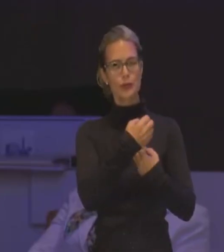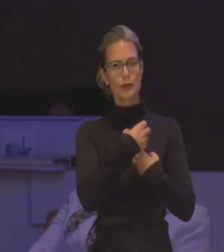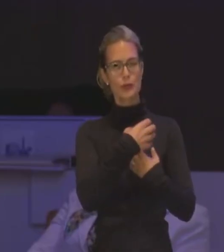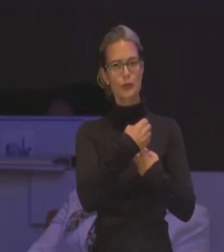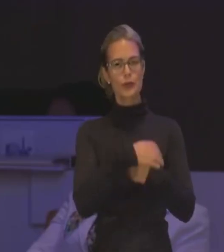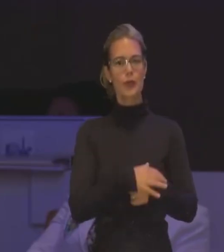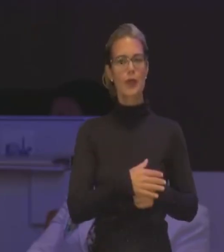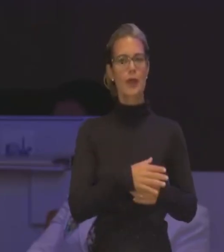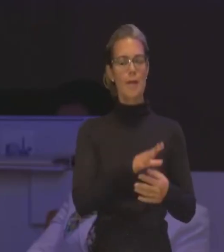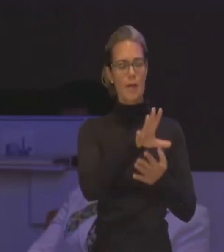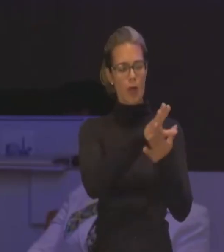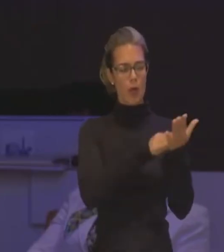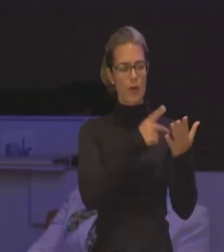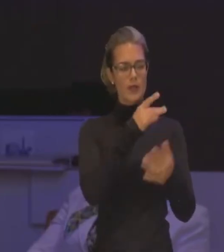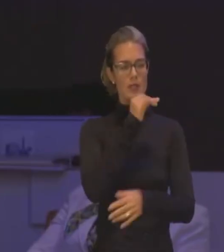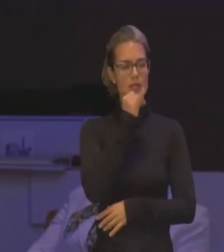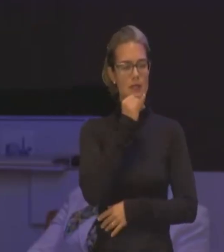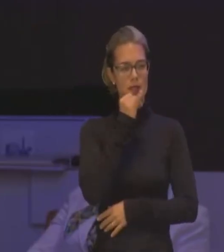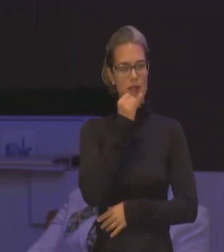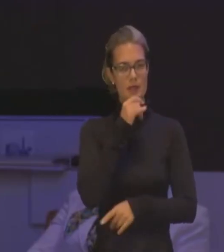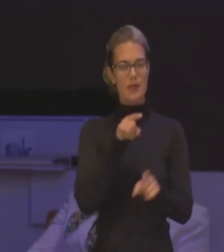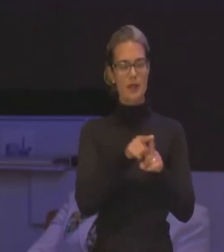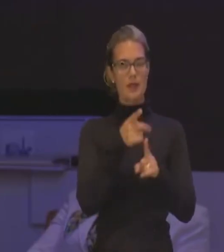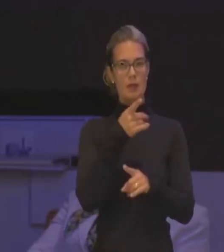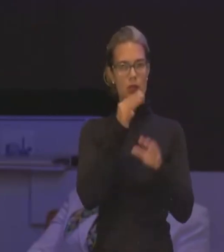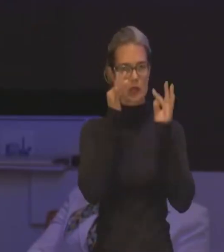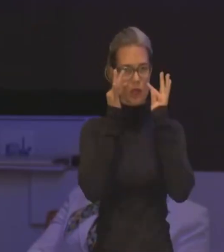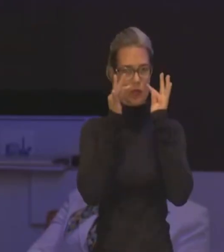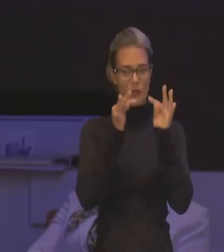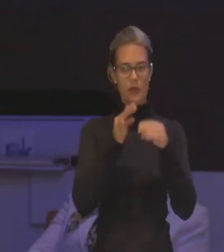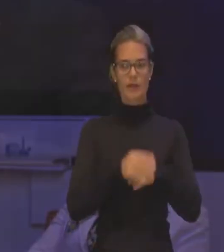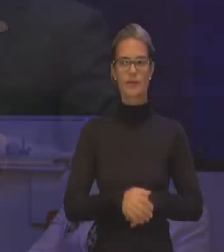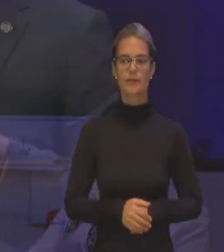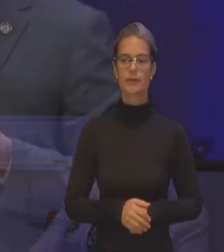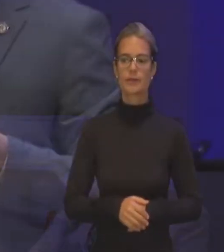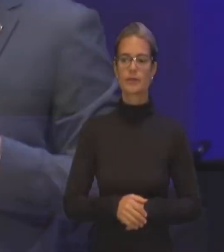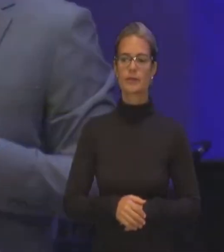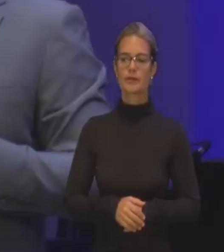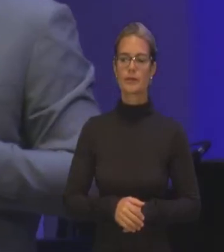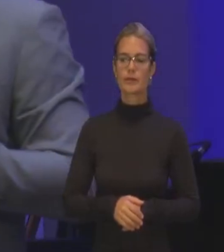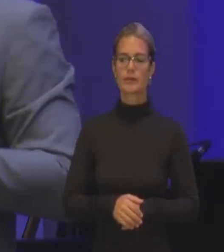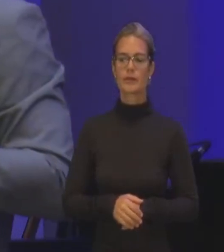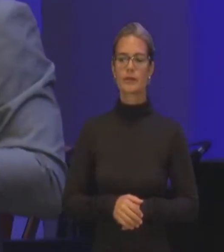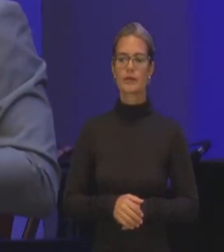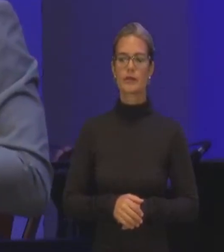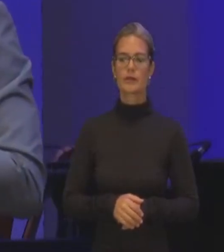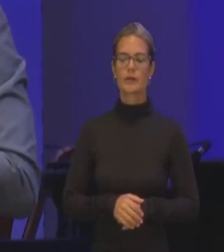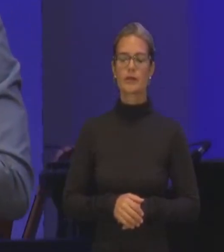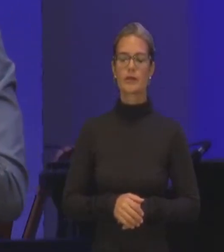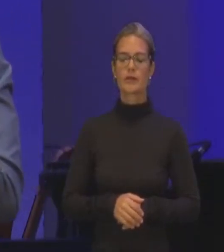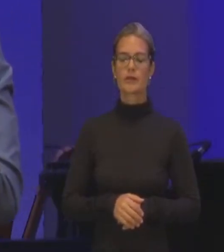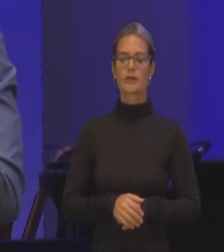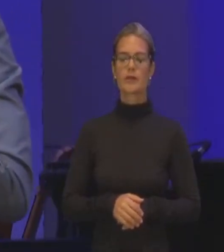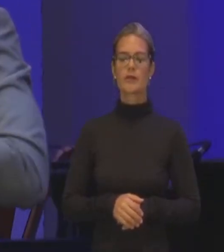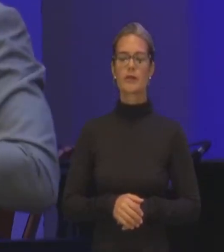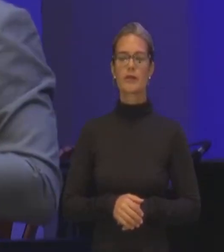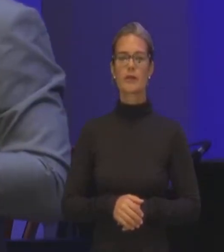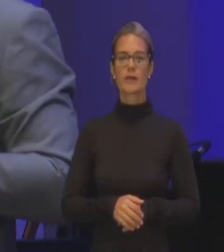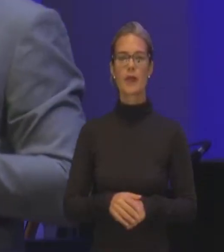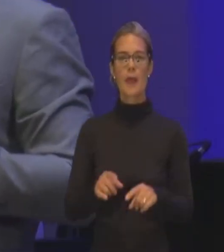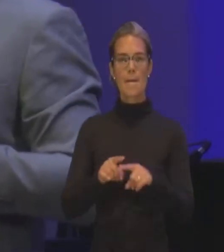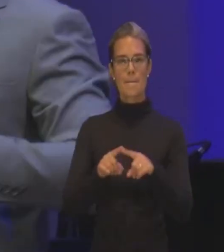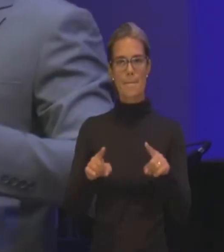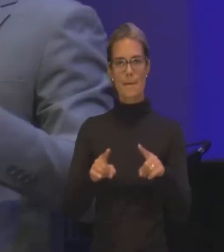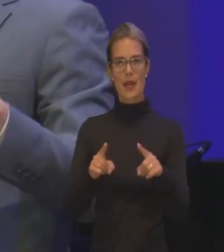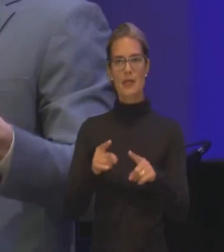seus exemplos e os seus testemunhos. Mas a maioria das experiências que eu vivi e experimentei com